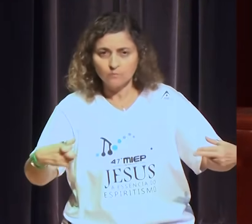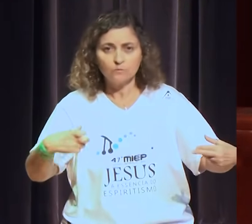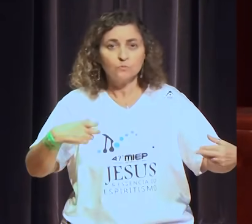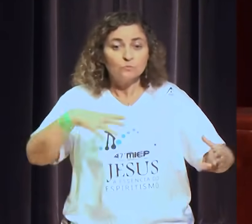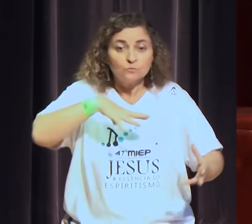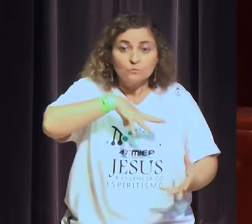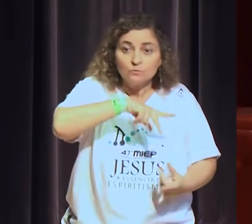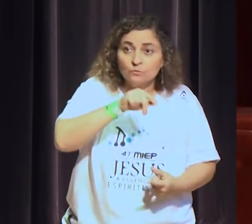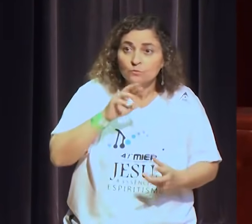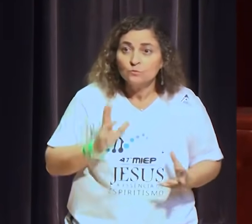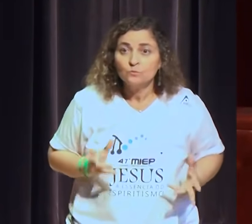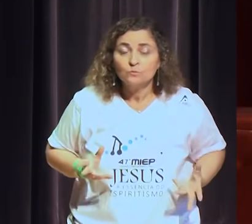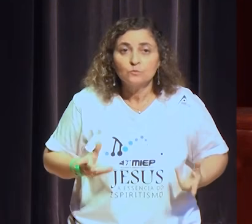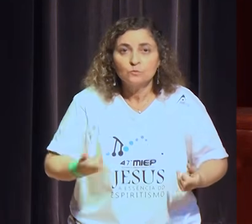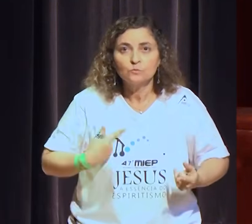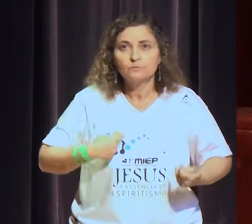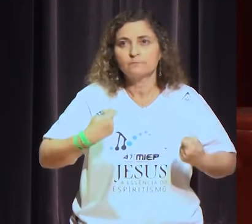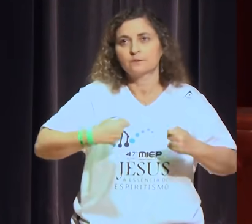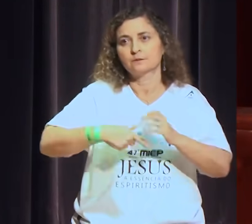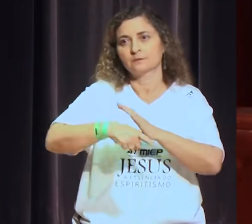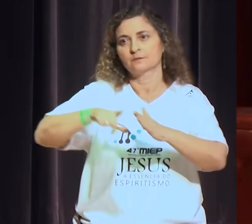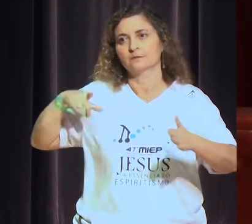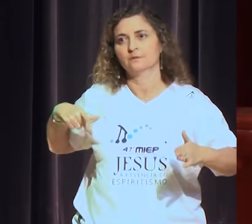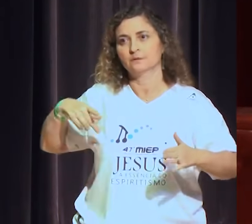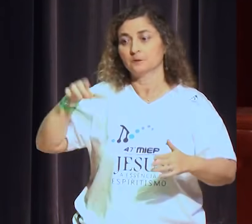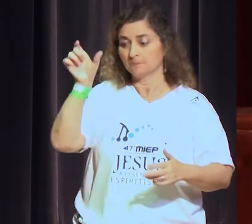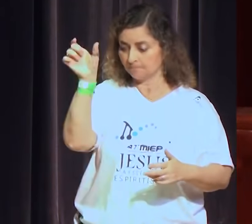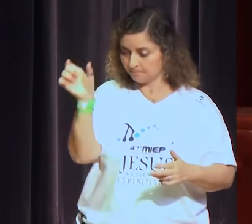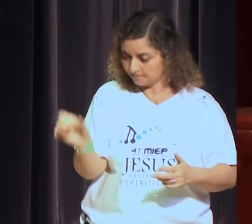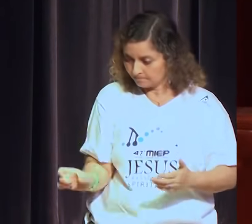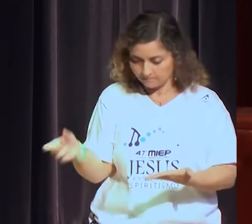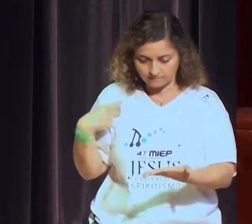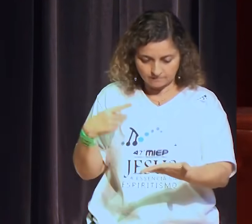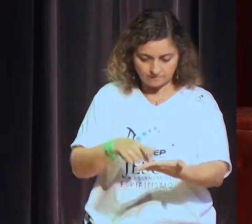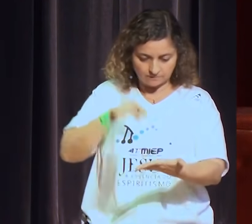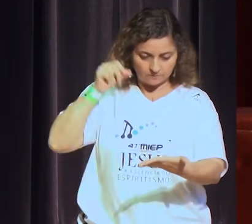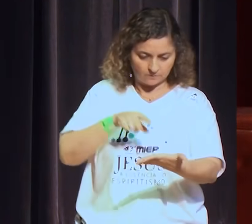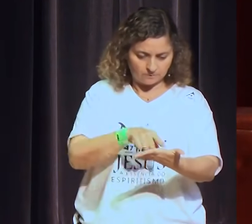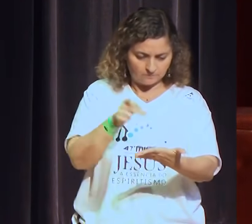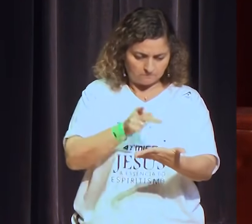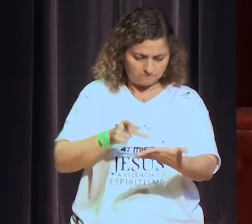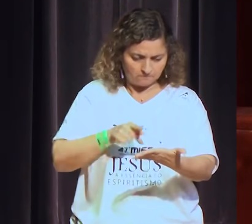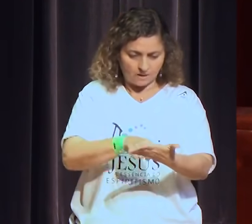Todas as espécies animais e biológicas do planeta ele teve que dar o ok.